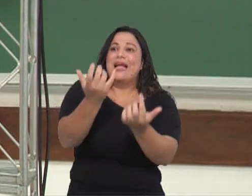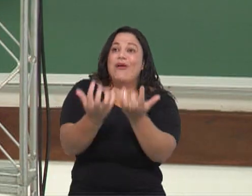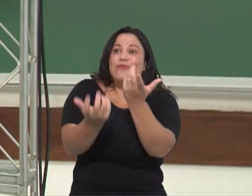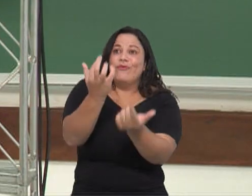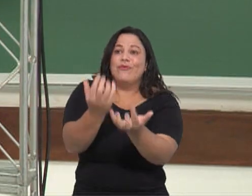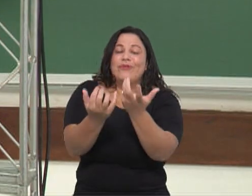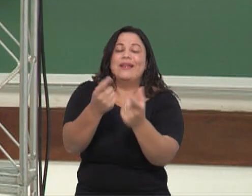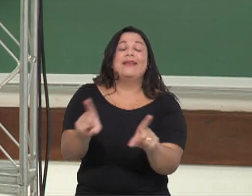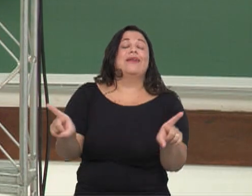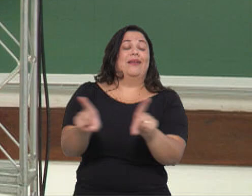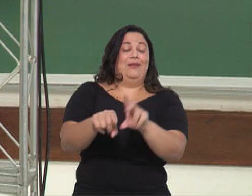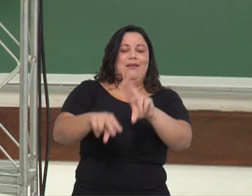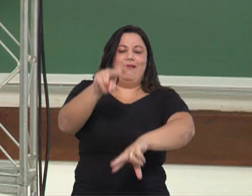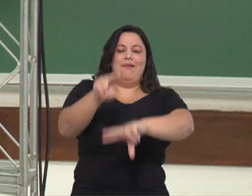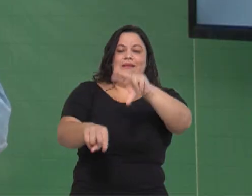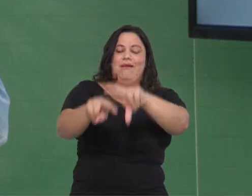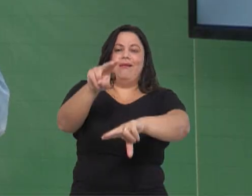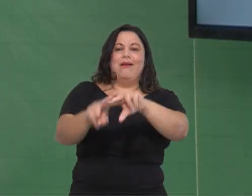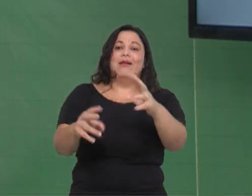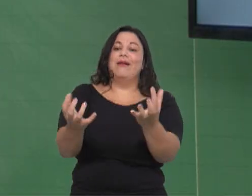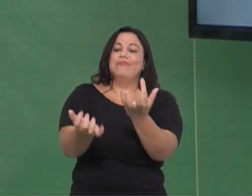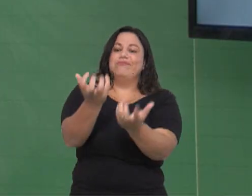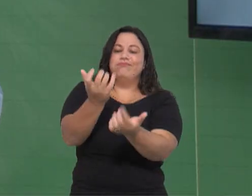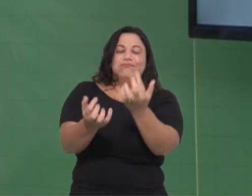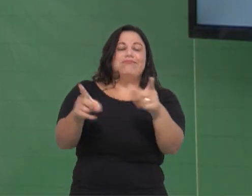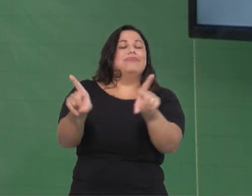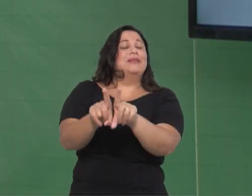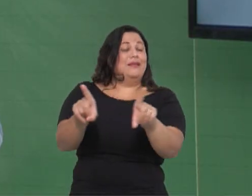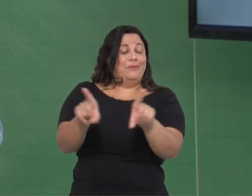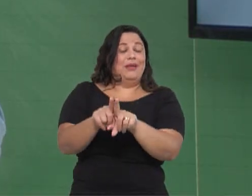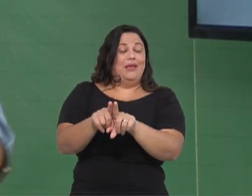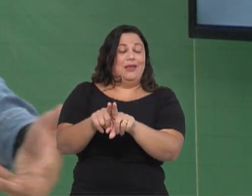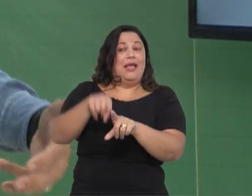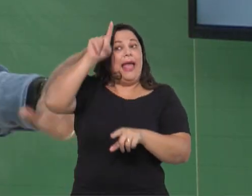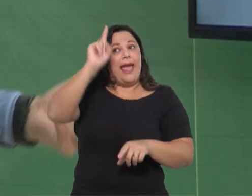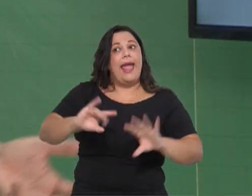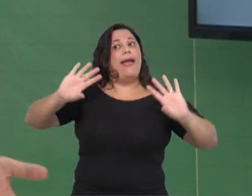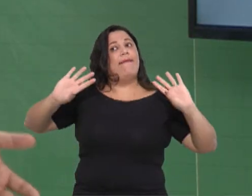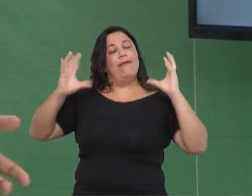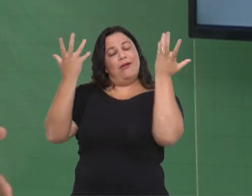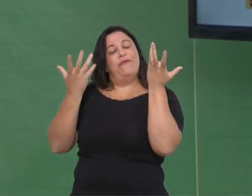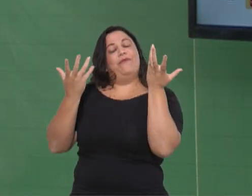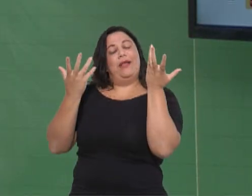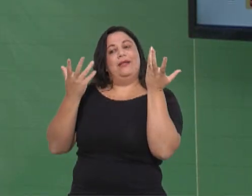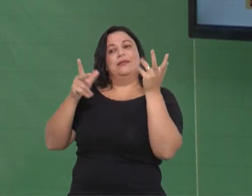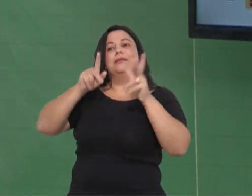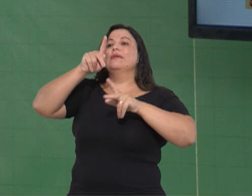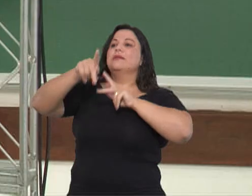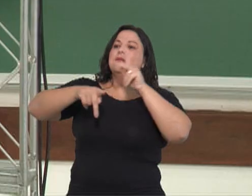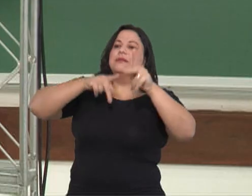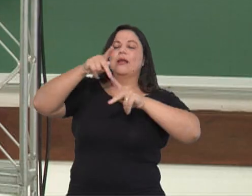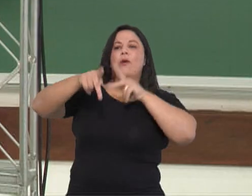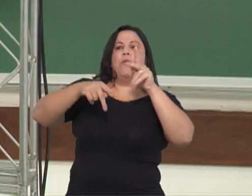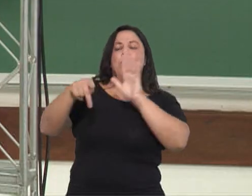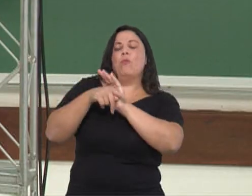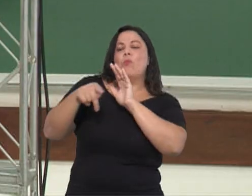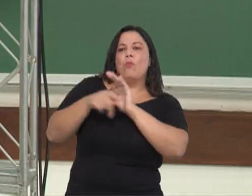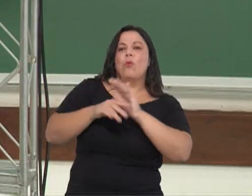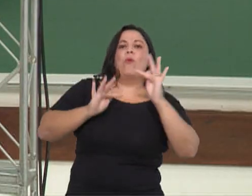folclórica, popular brasileira, mas que tem elementos religiosos, que foi incorporada ao calendário